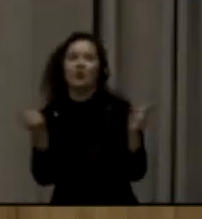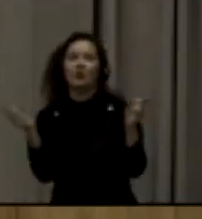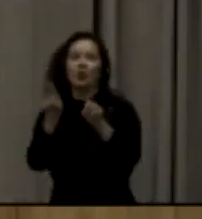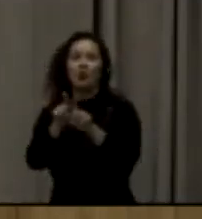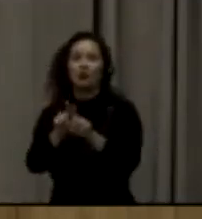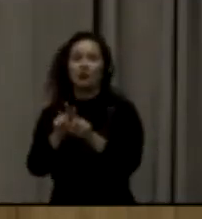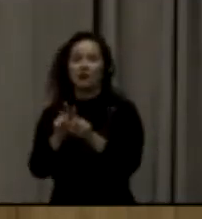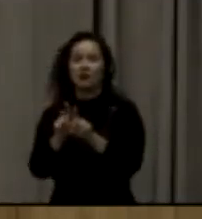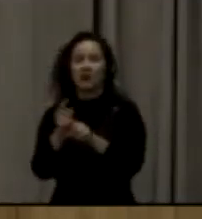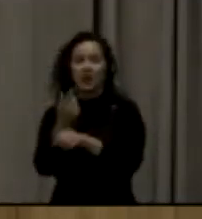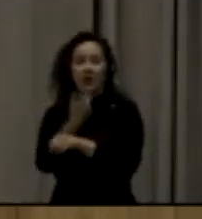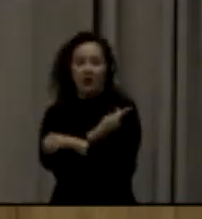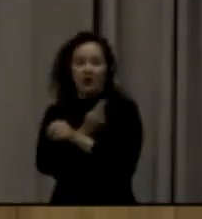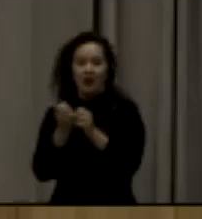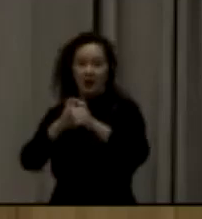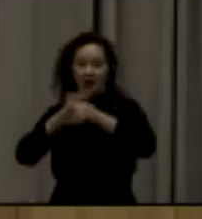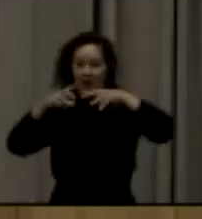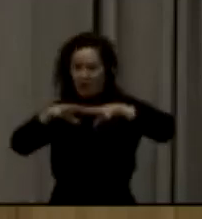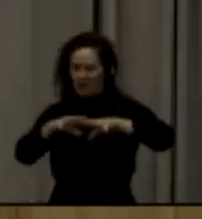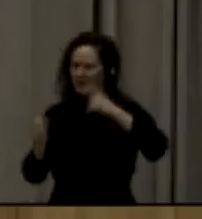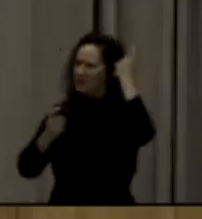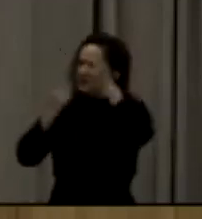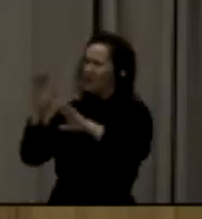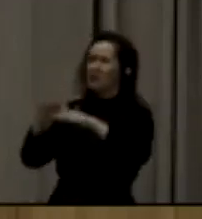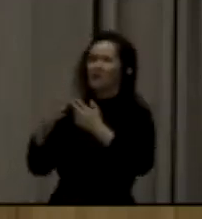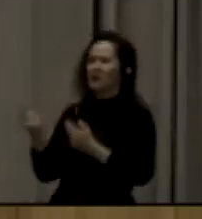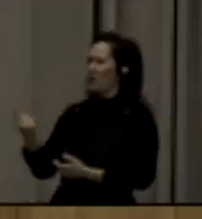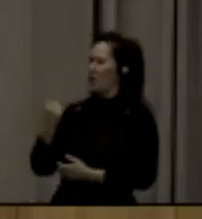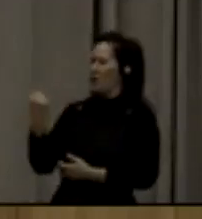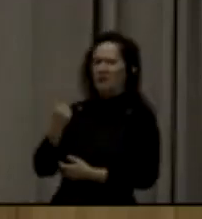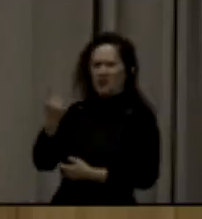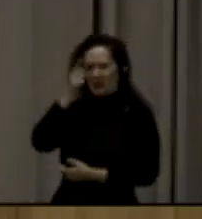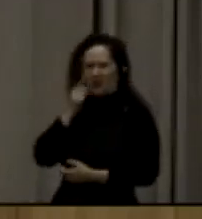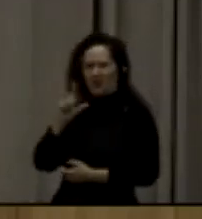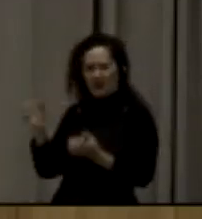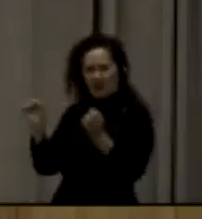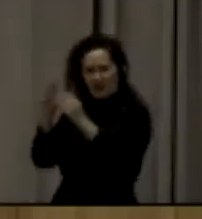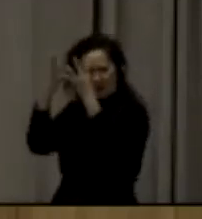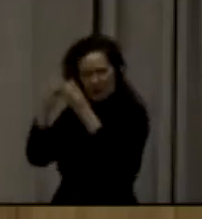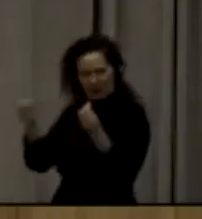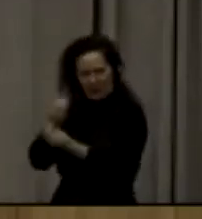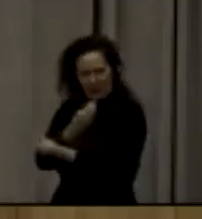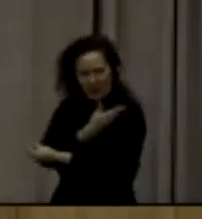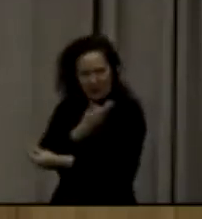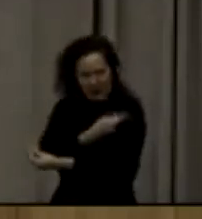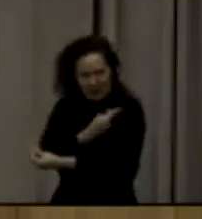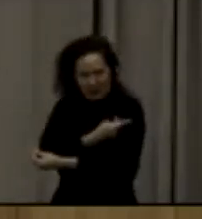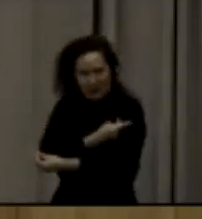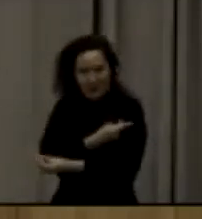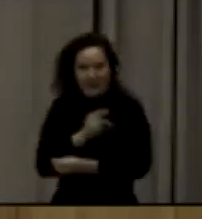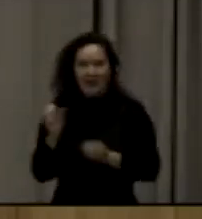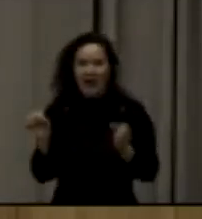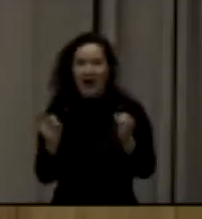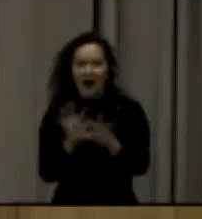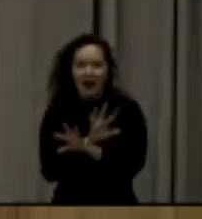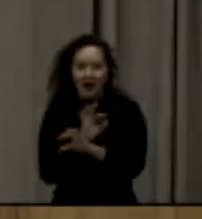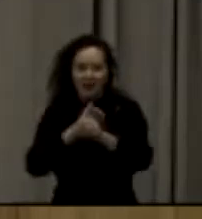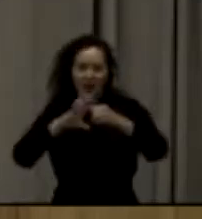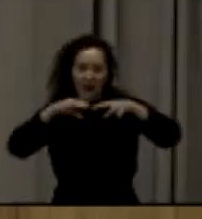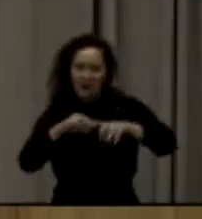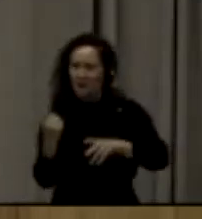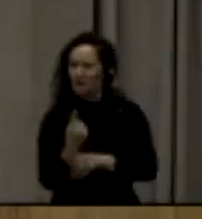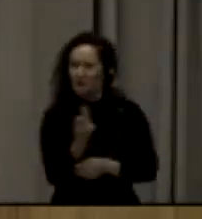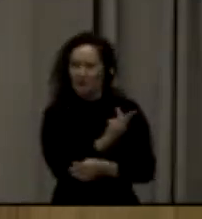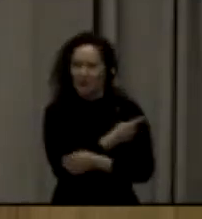contra a Covid, ficou preocupado com o fato da dose única ser suficiente. Imagine se acaba a pandemia com a dose única, toda